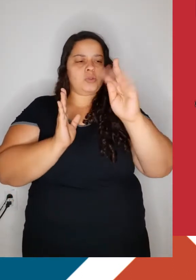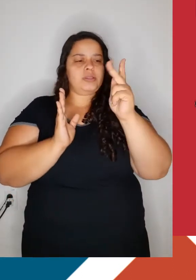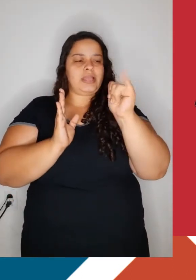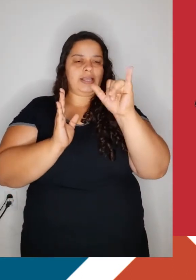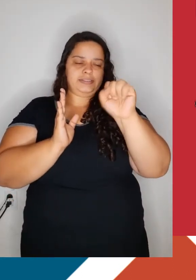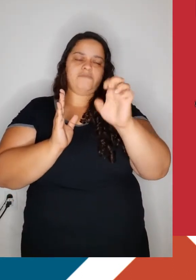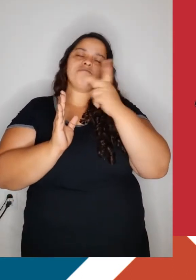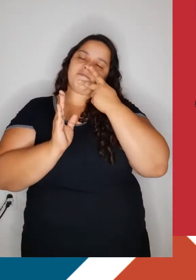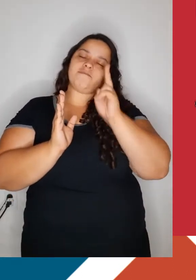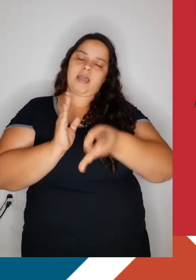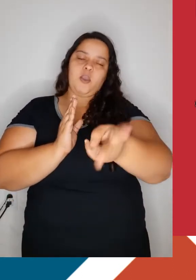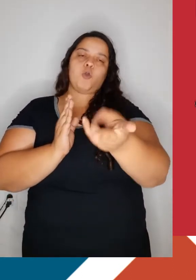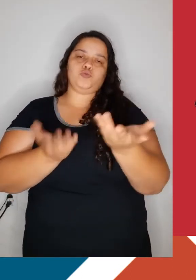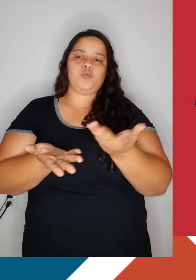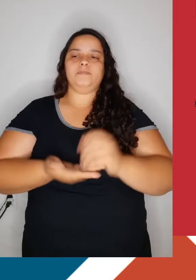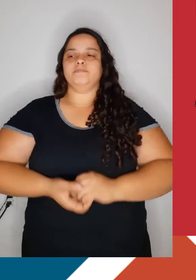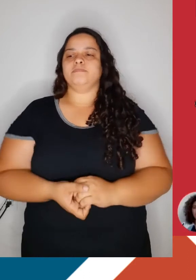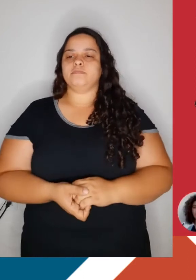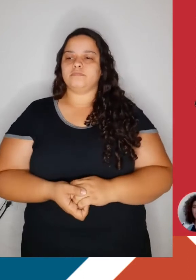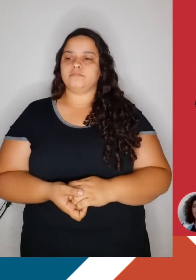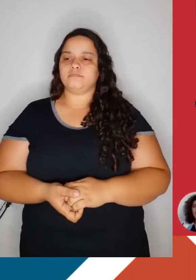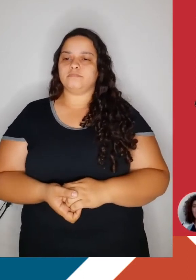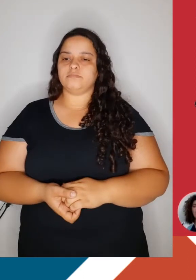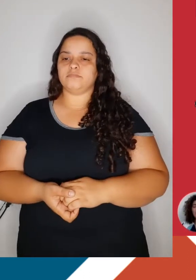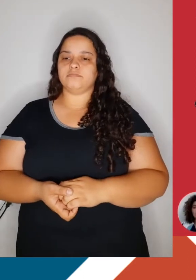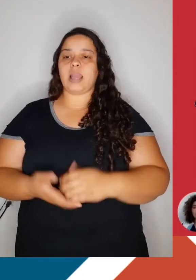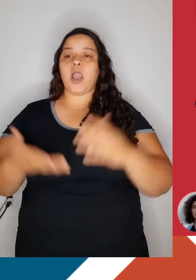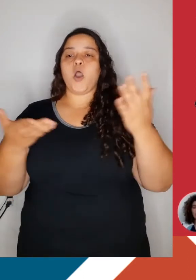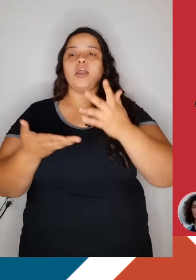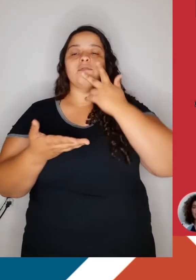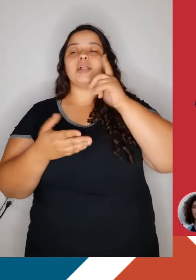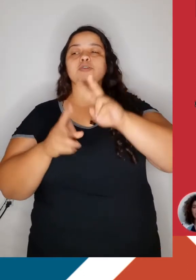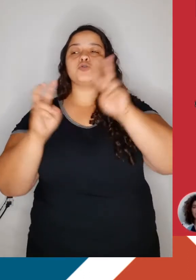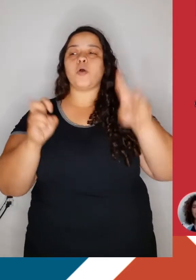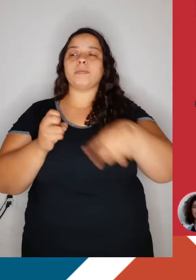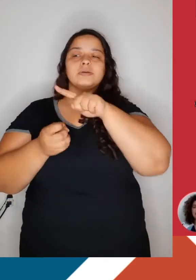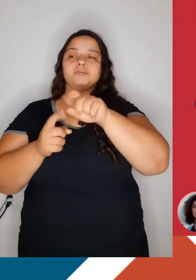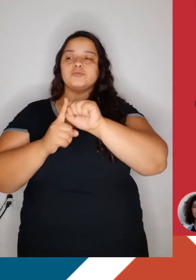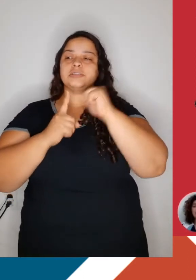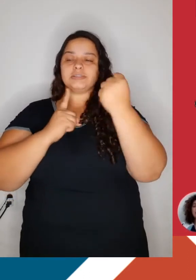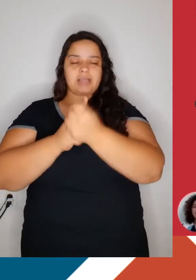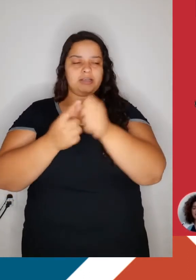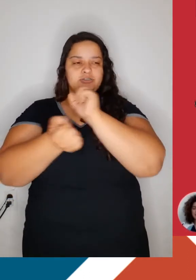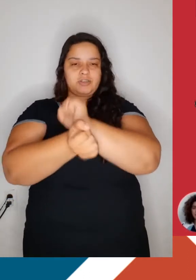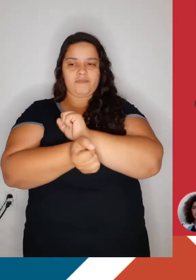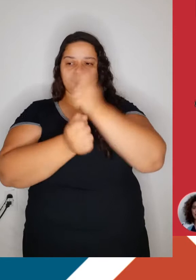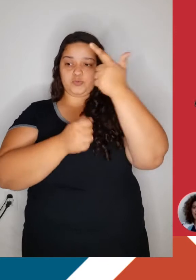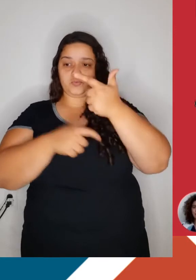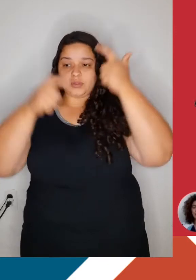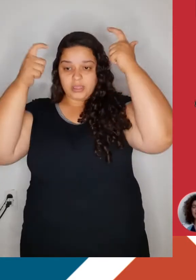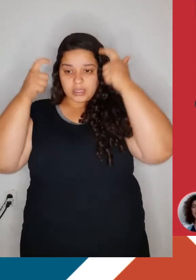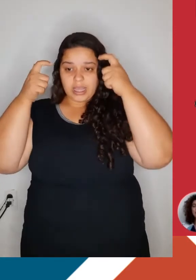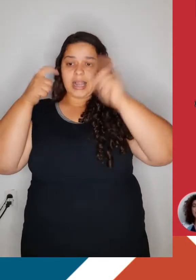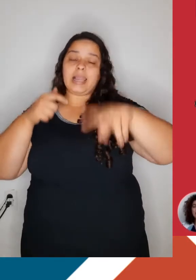a mediadora Thaís Monteiro vai trazer agora para vocês. Agora nós vamos falar um pouquinho sobre a sociedade escravista desse segundo